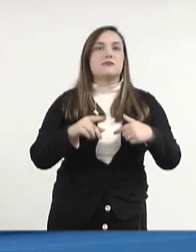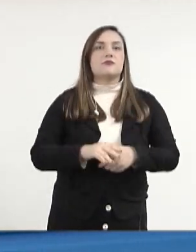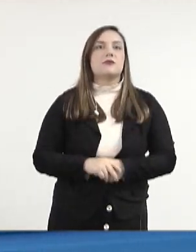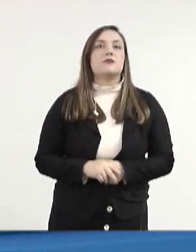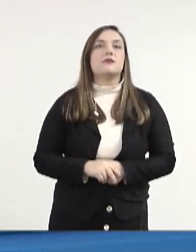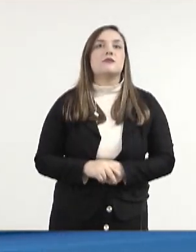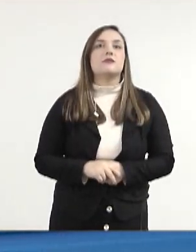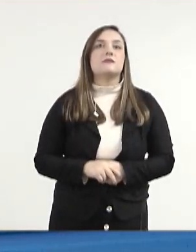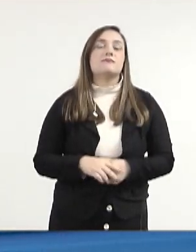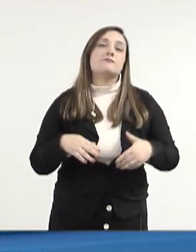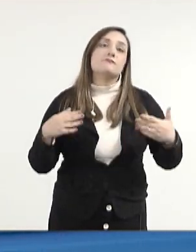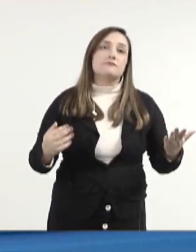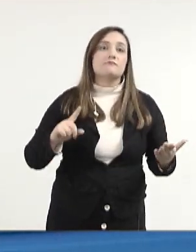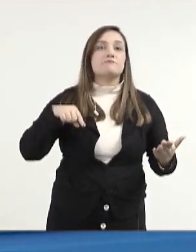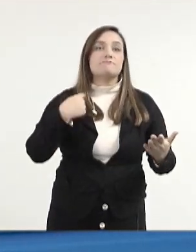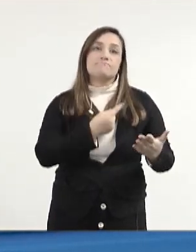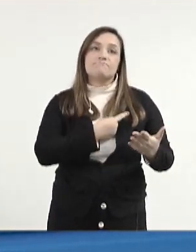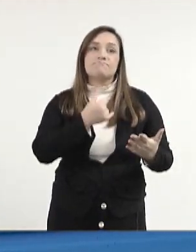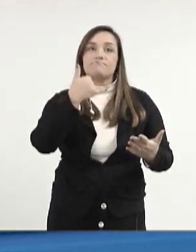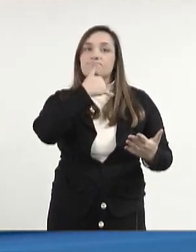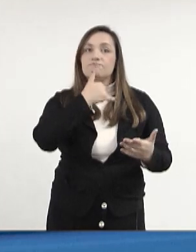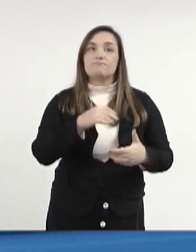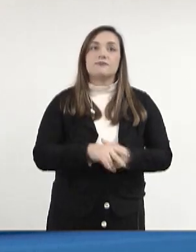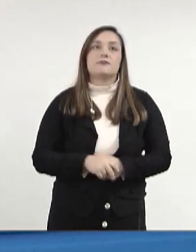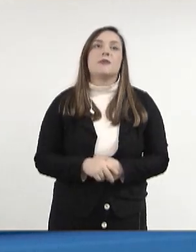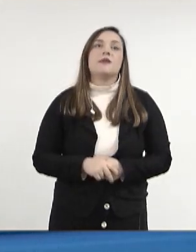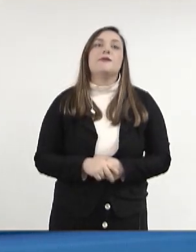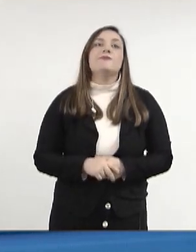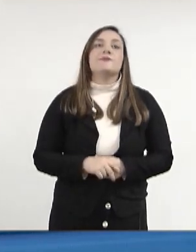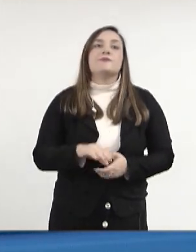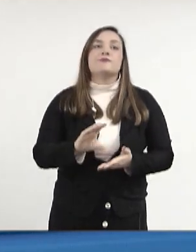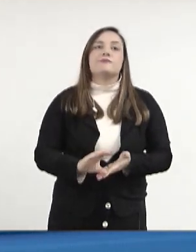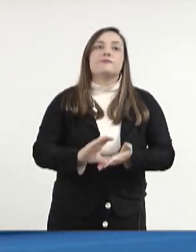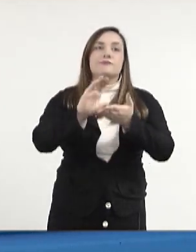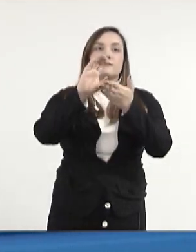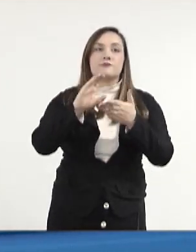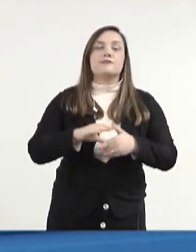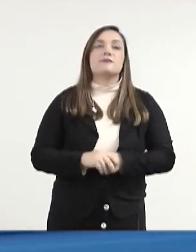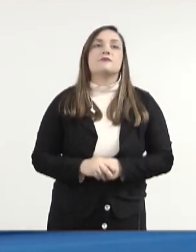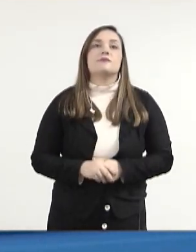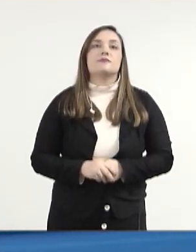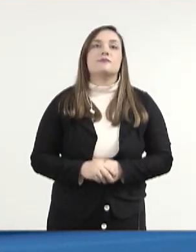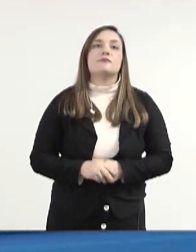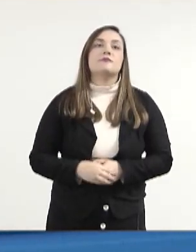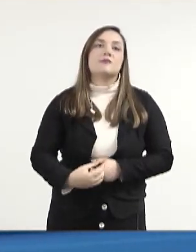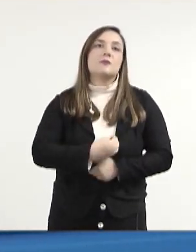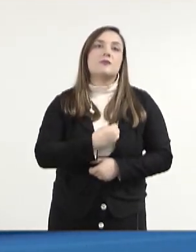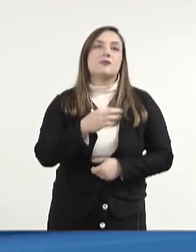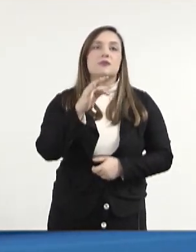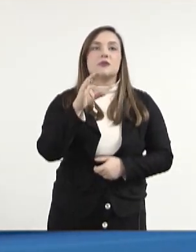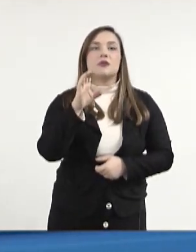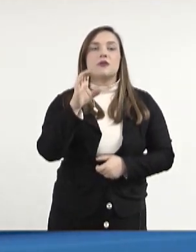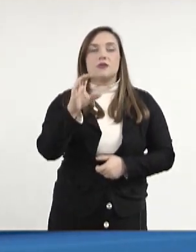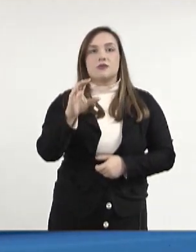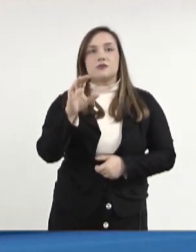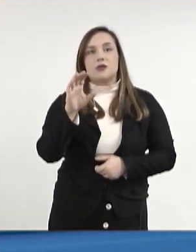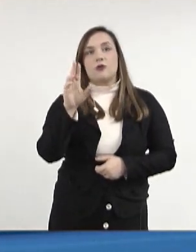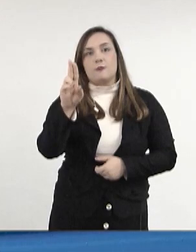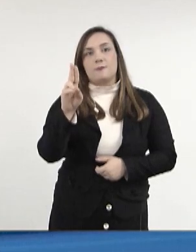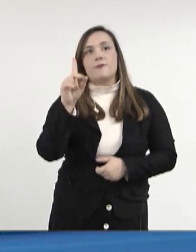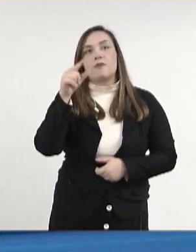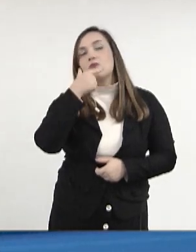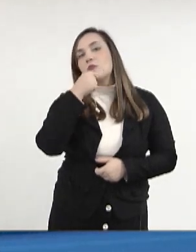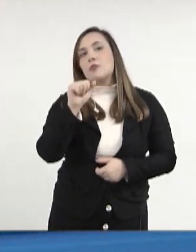Nós, felizmente, o conselheiro, membro do TCU, Augusto